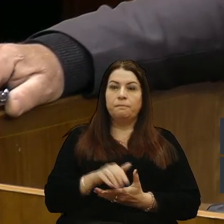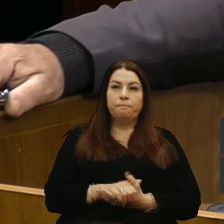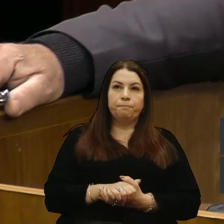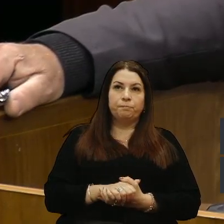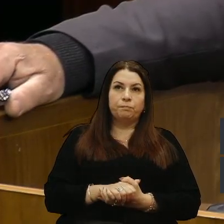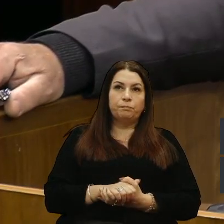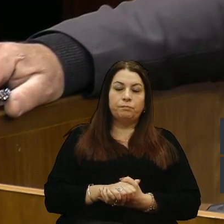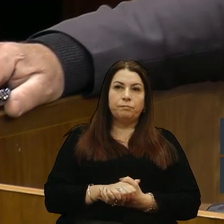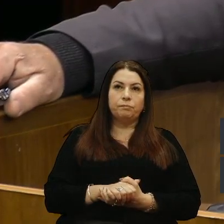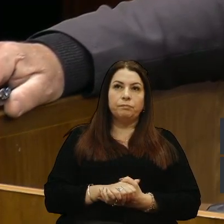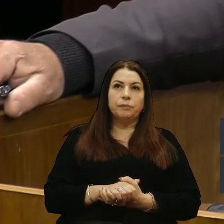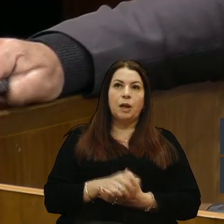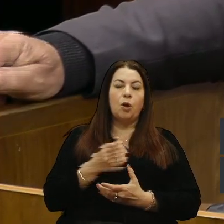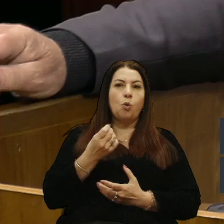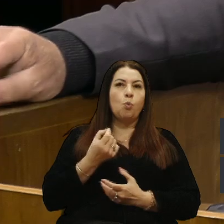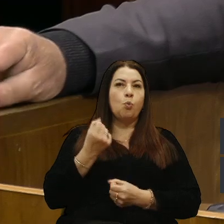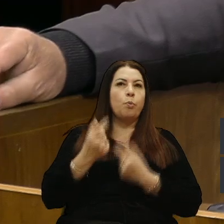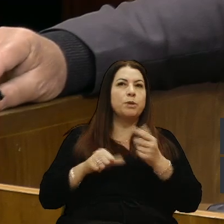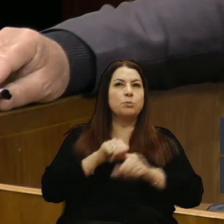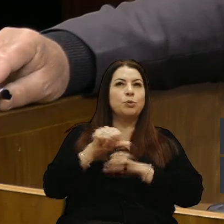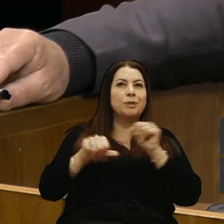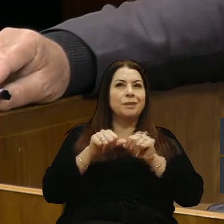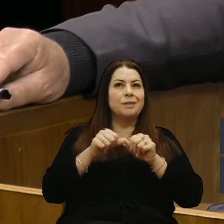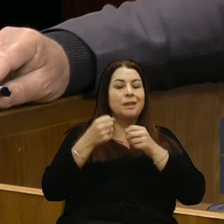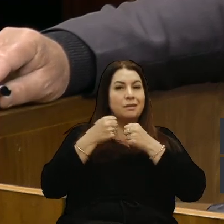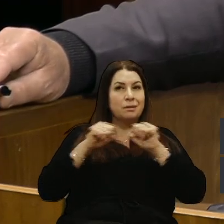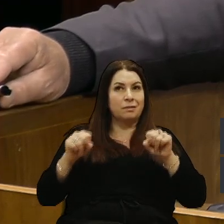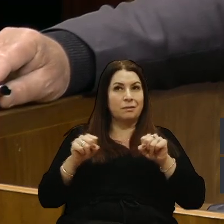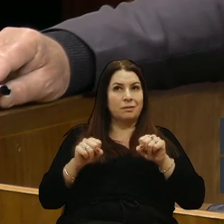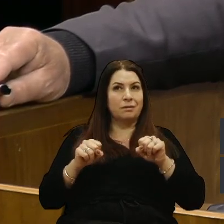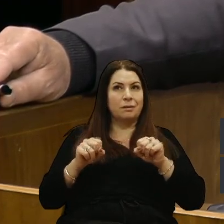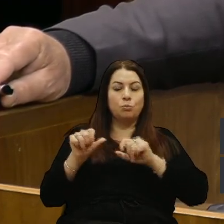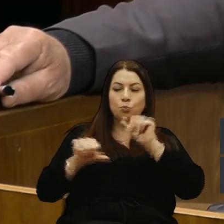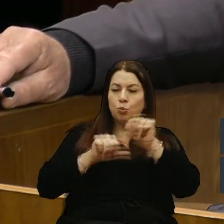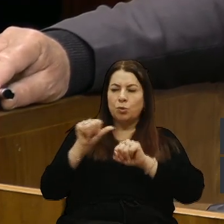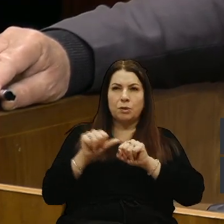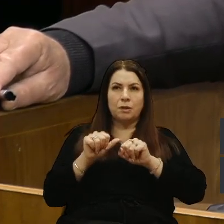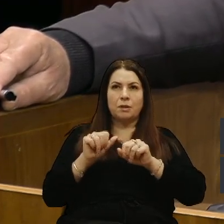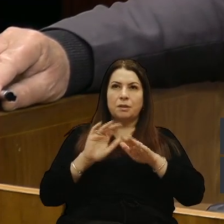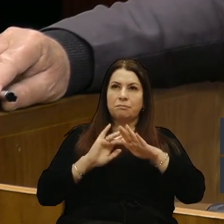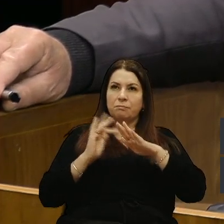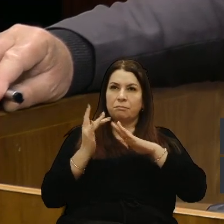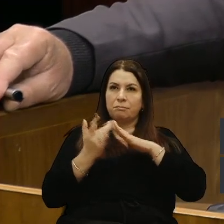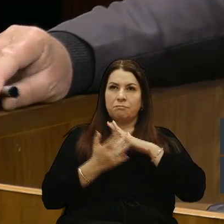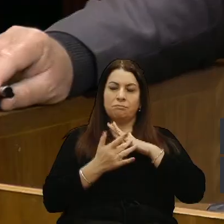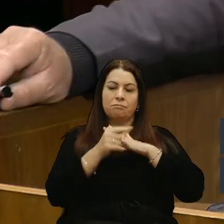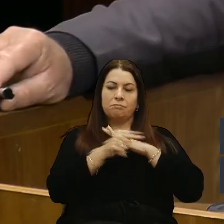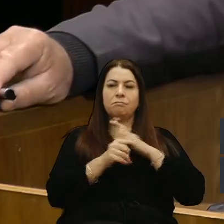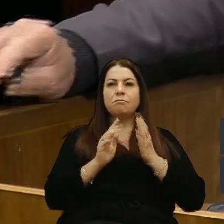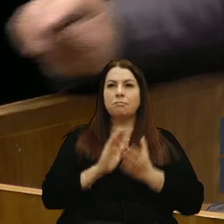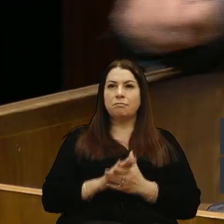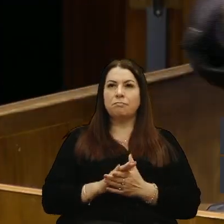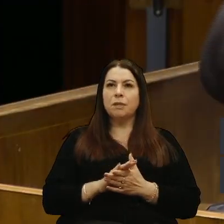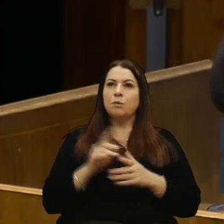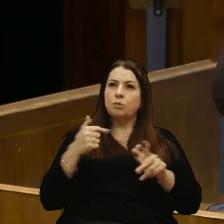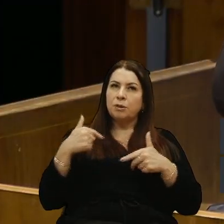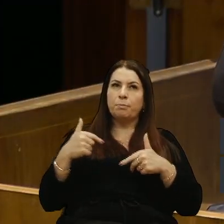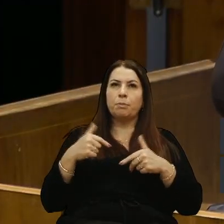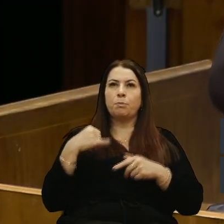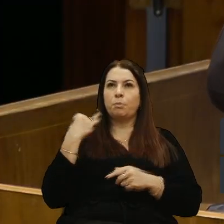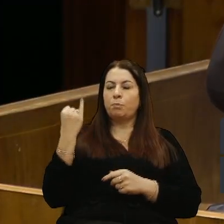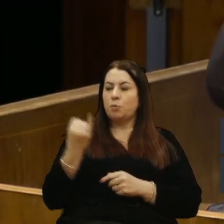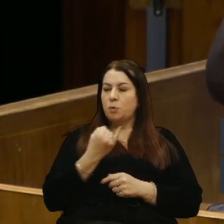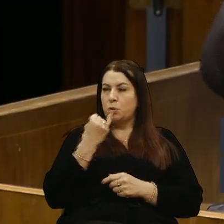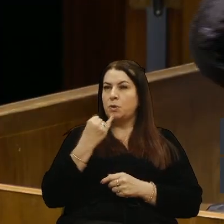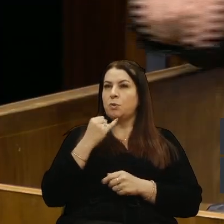graças a algumas mudanças lá na Secretaria, repaginando suas redes sociais. É um trabalho fundamental